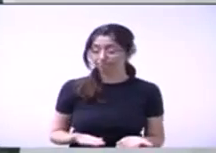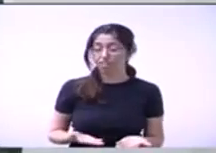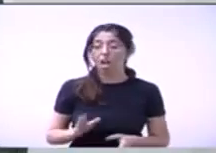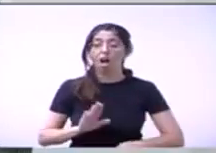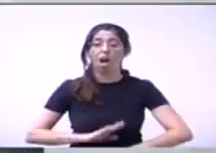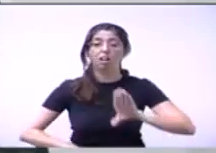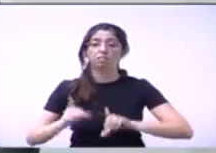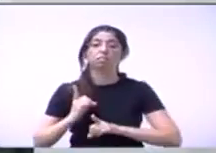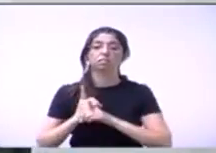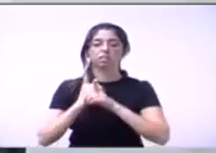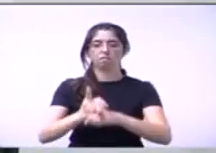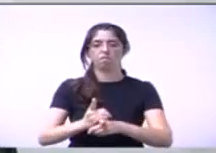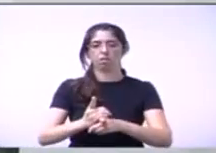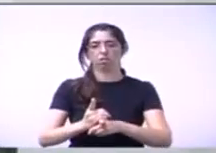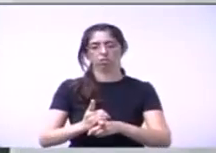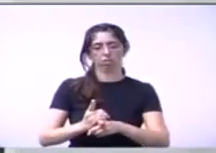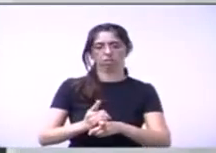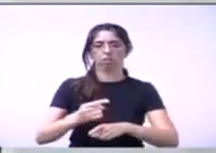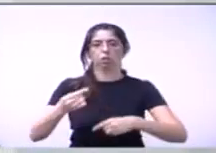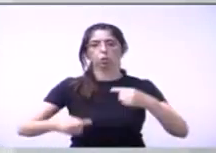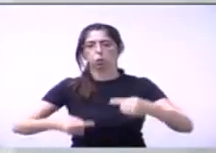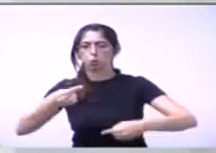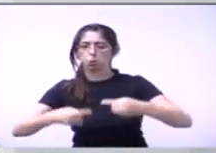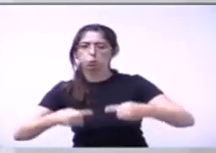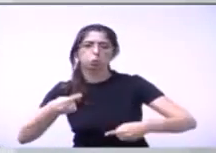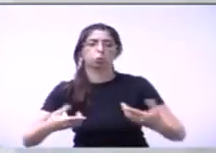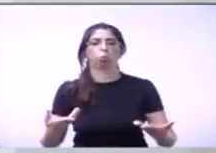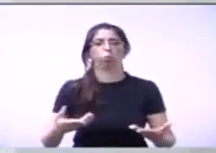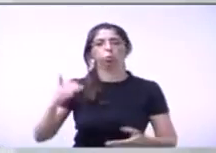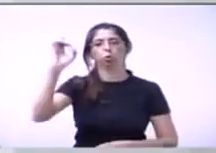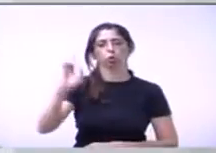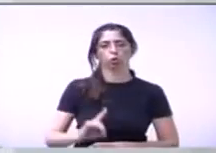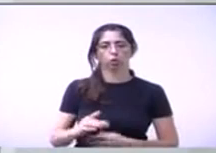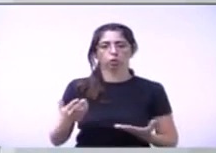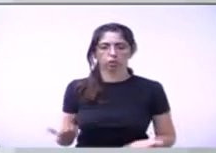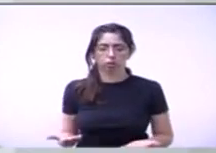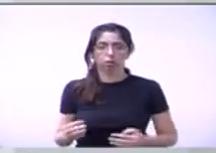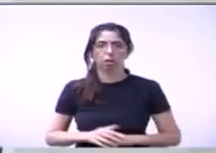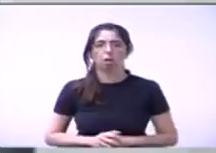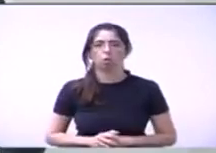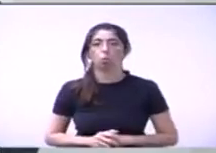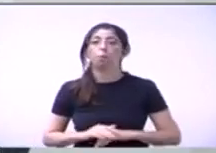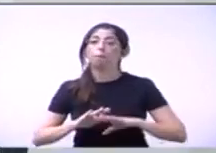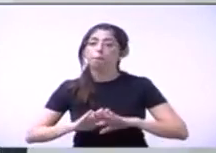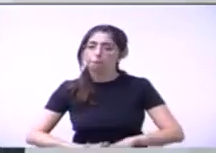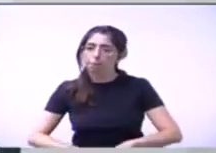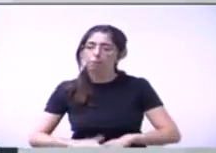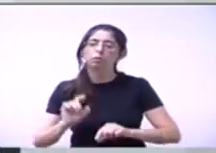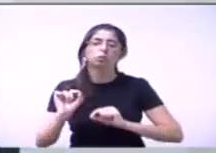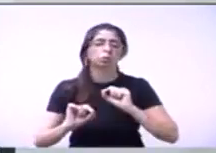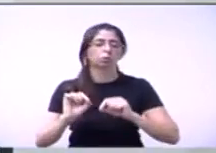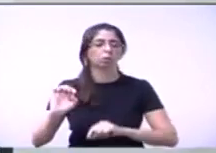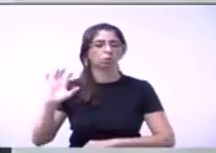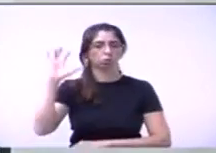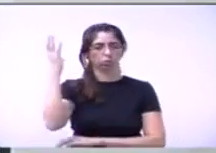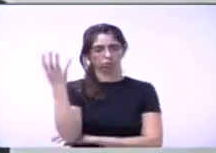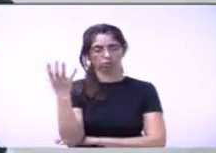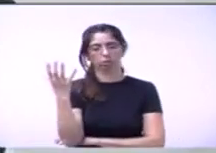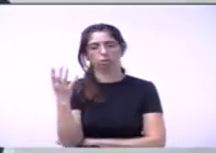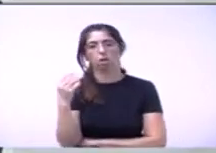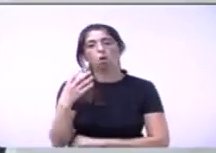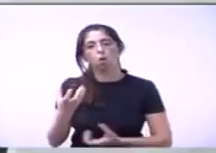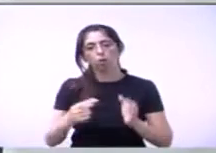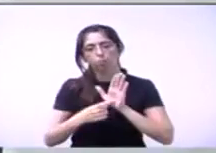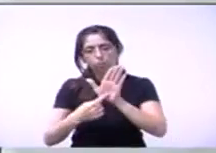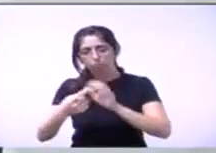de parte das empresas. Com a votação final desse projeto hoje, termino mais um capítulo da minha luta em defesa